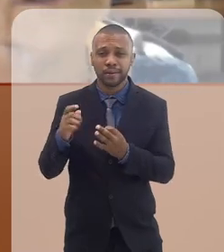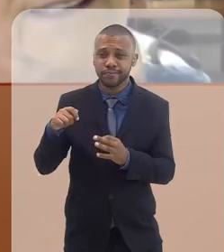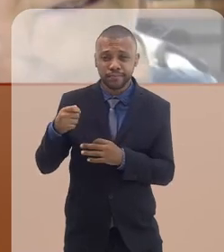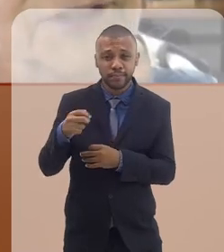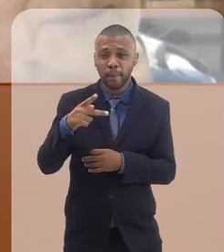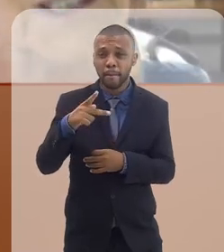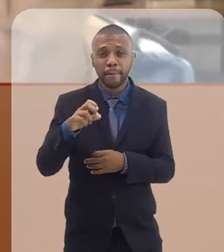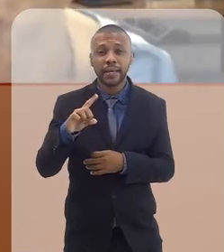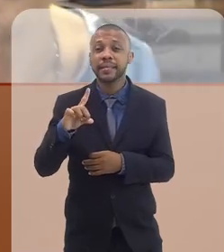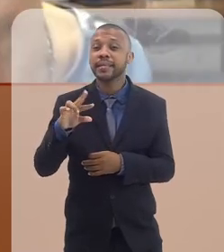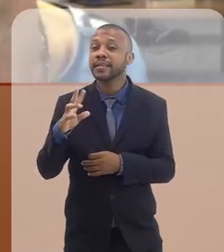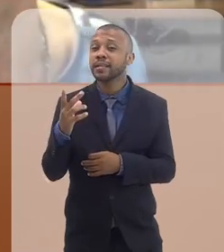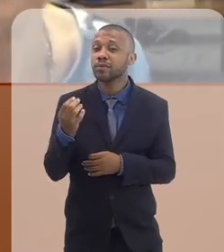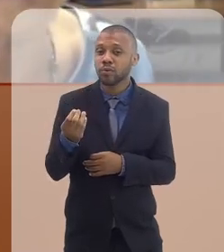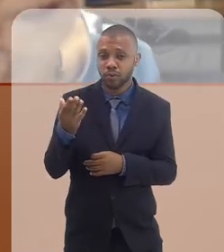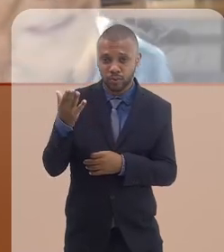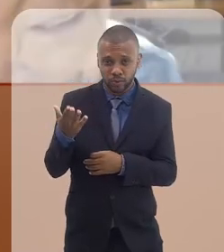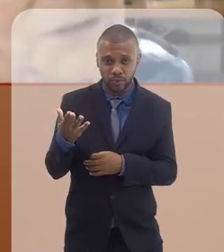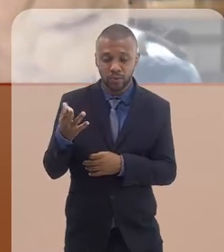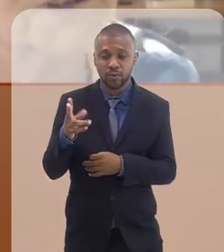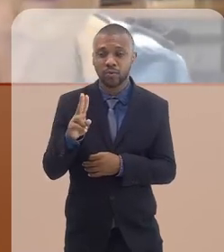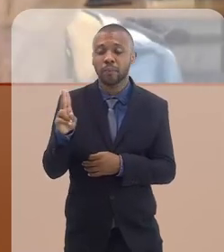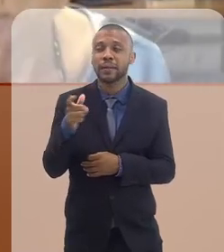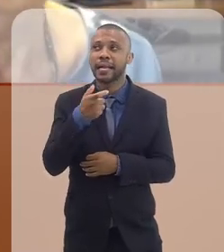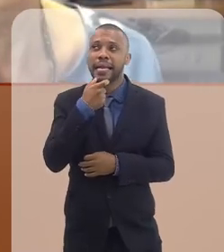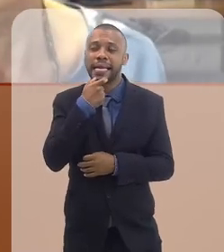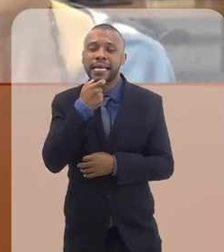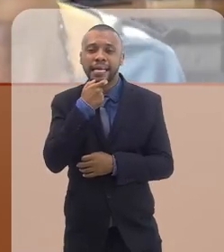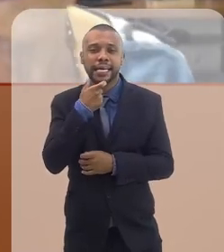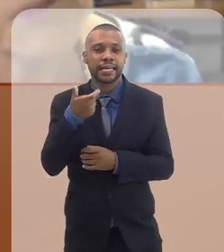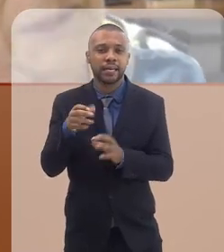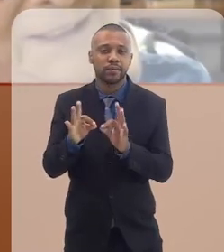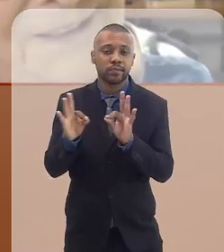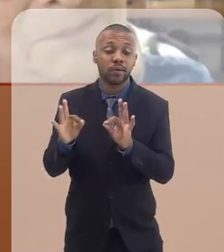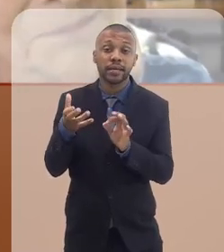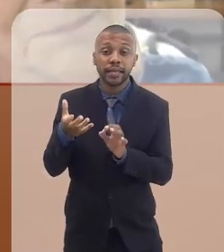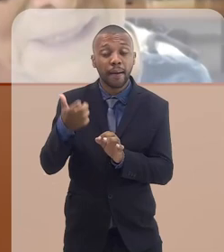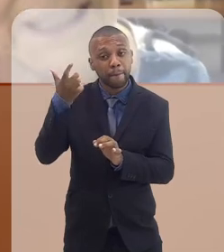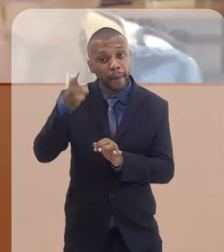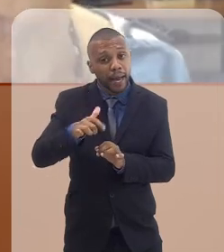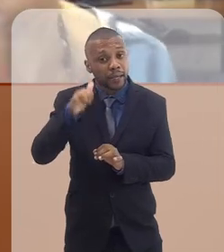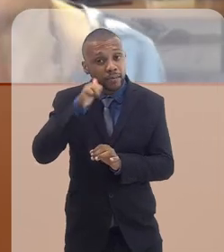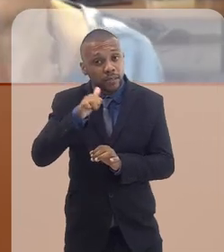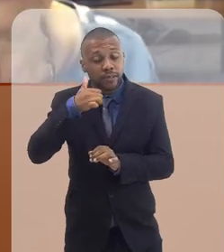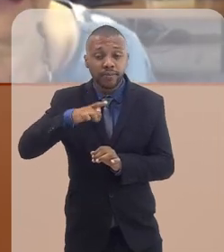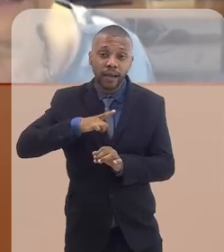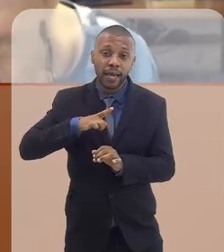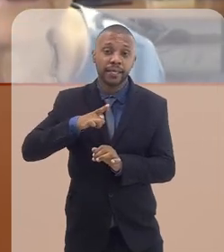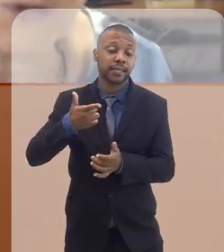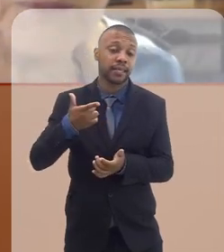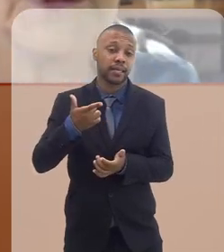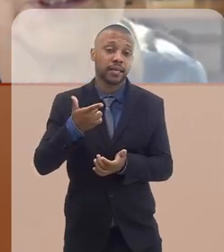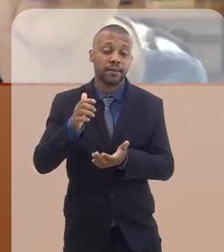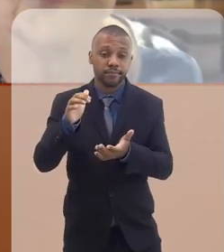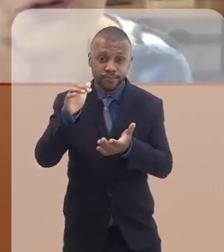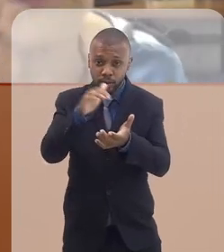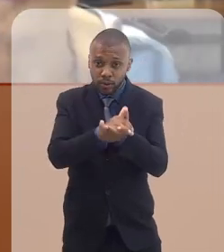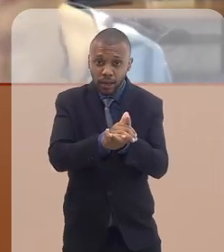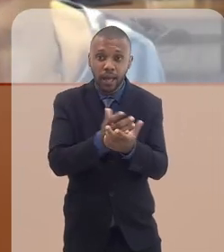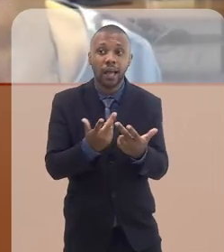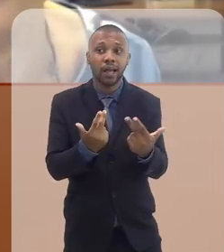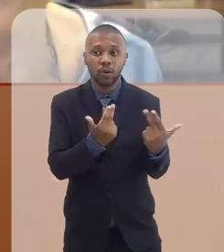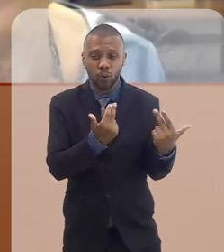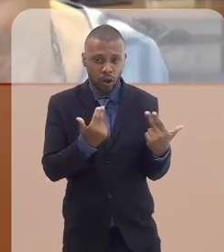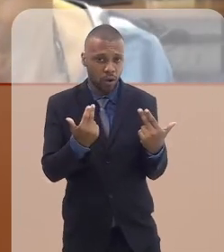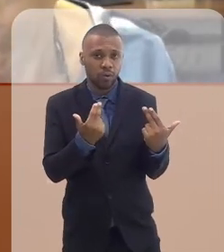era conhecido, na família era chamado de Pedrinho. Eu queria que mais meninas tivessem companheiros como